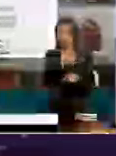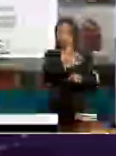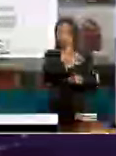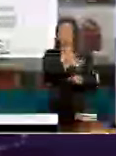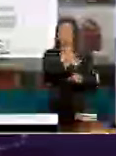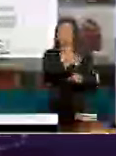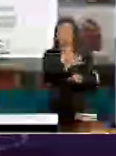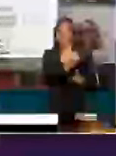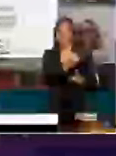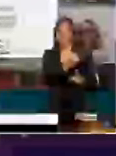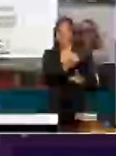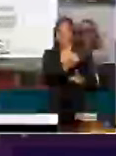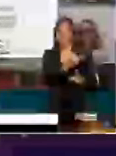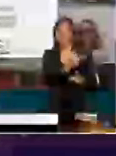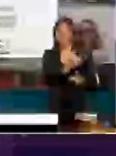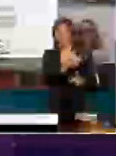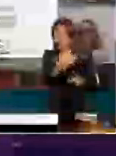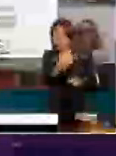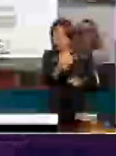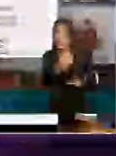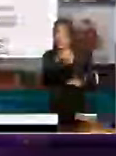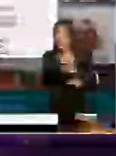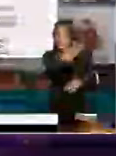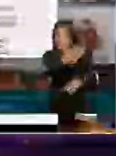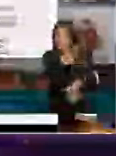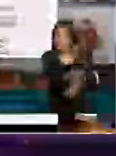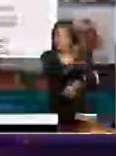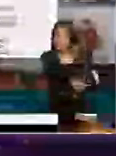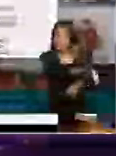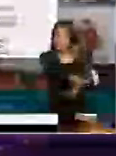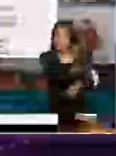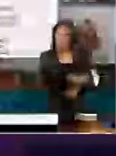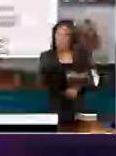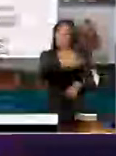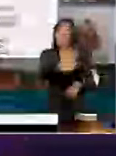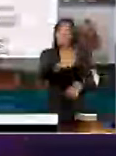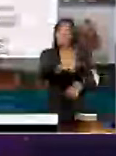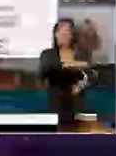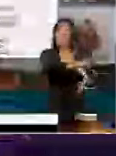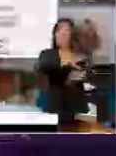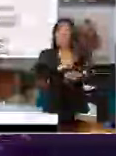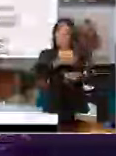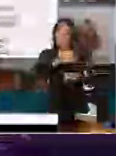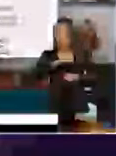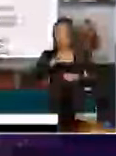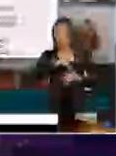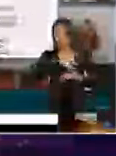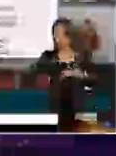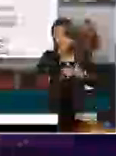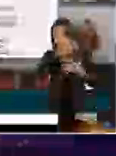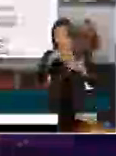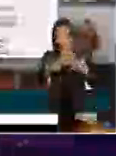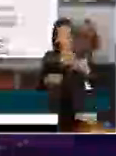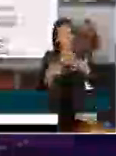de 2021, ela apresentou, simplesmente, após a segunda dose, todos os sintomas relacionados à